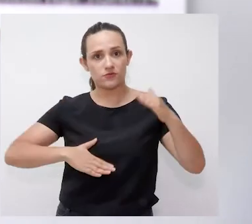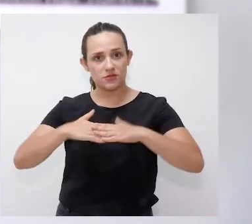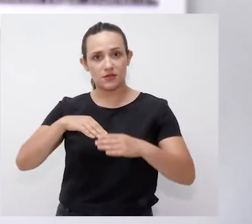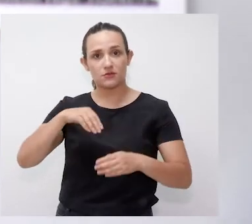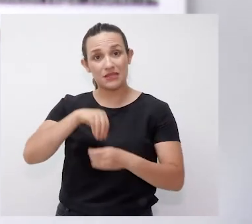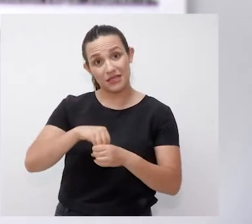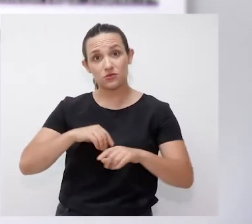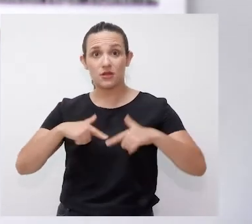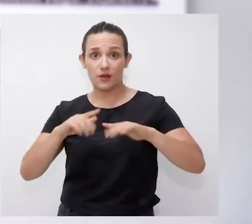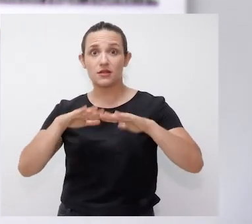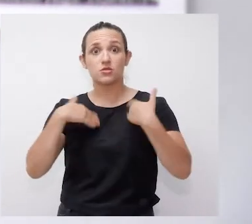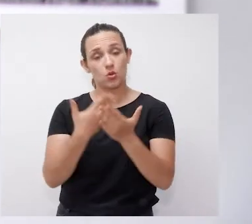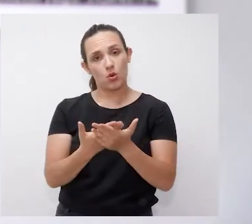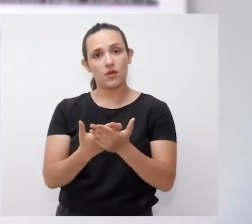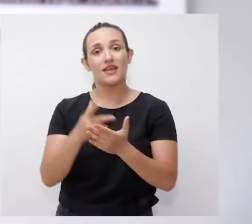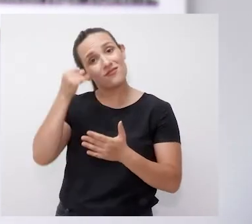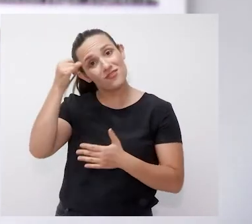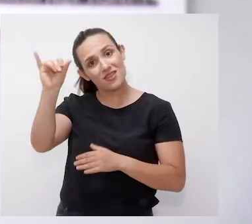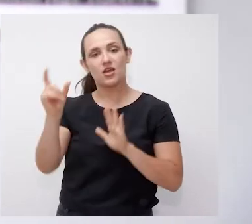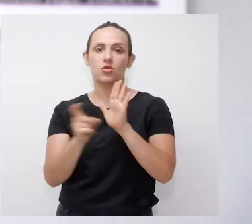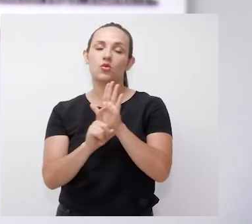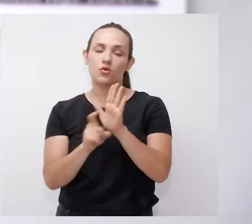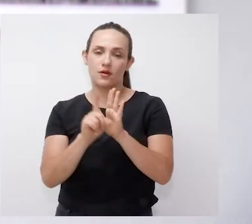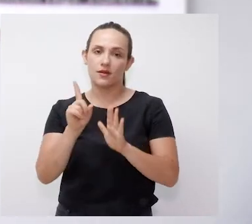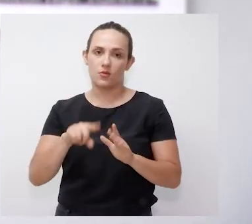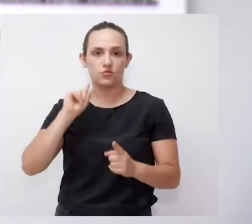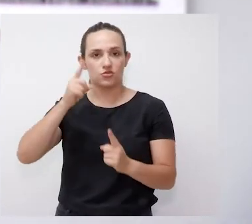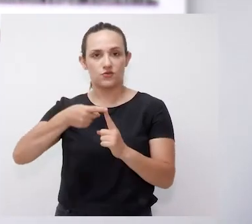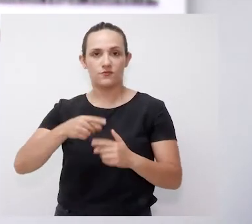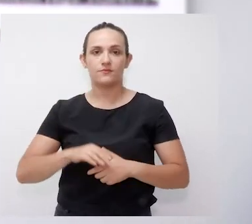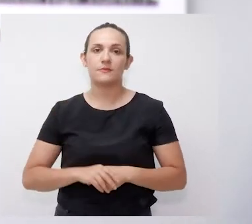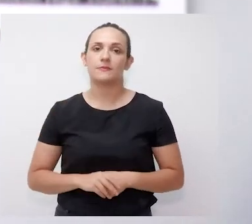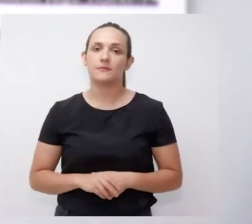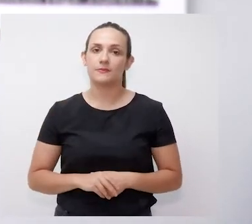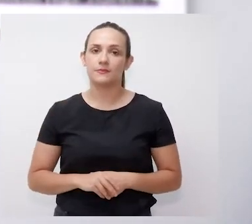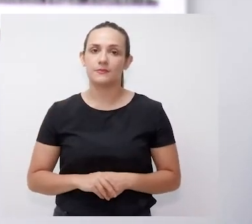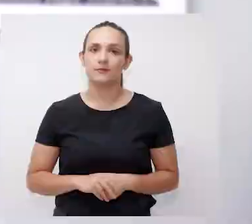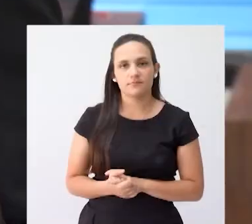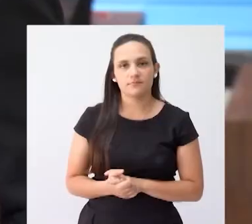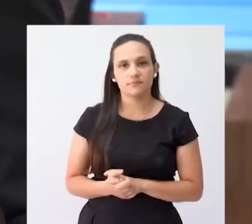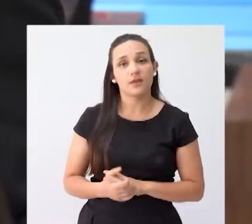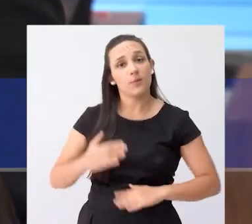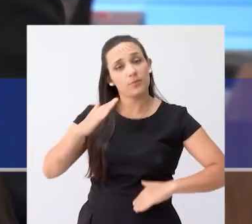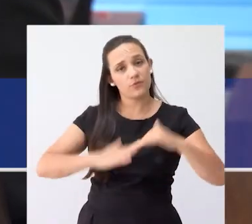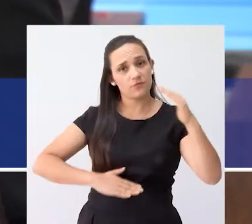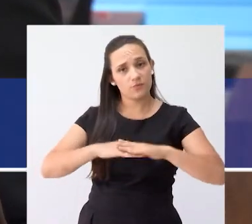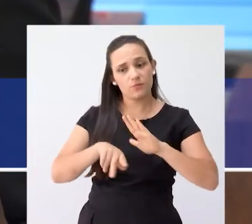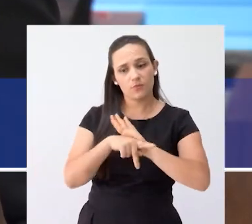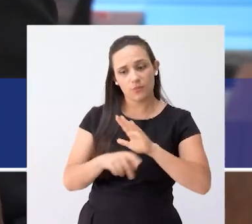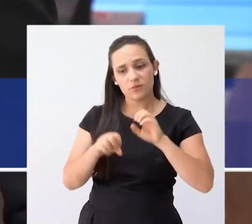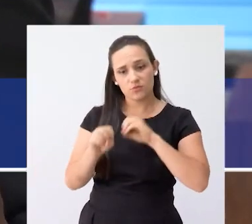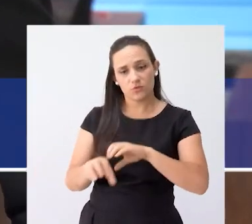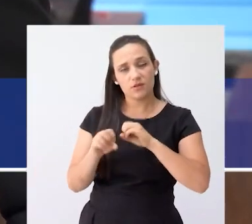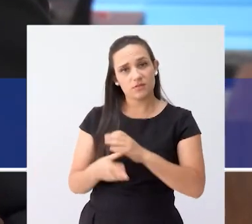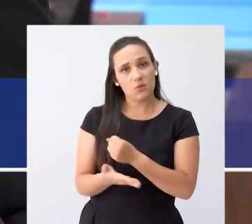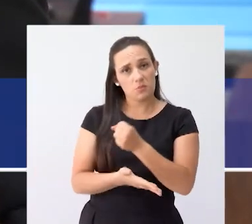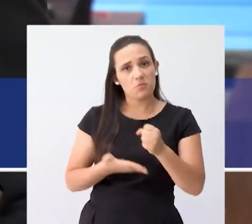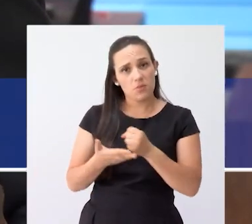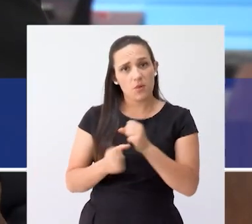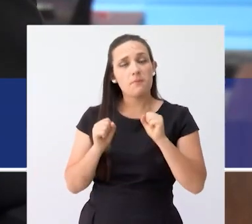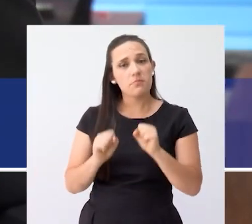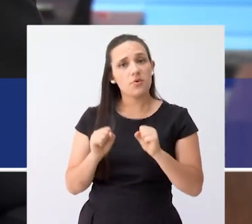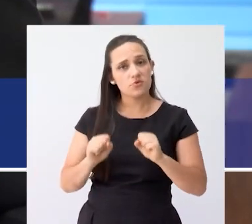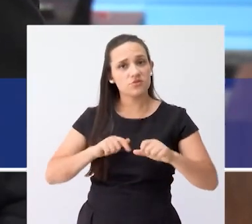treinamento para quem trabalha nas instituições de ensino atuar na prevenção às drogas. Profissionais da educação básica poderão atuar